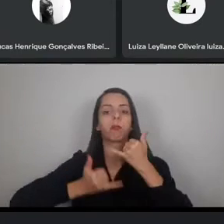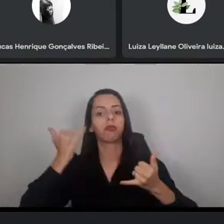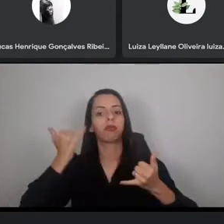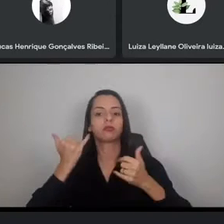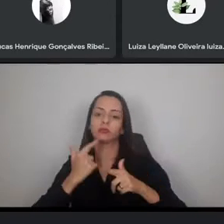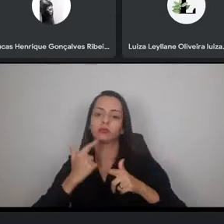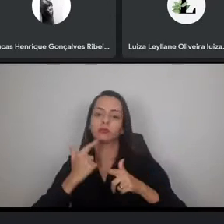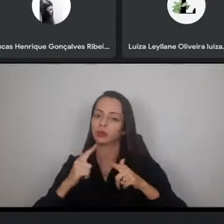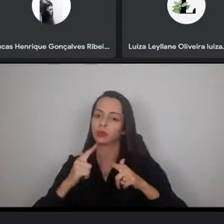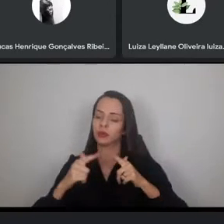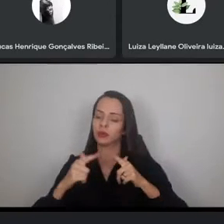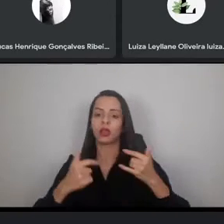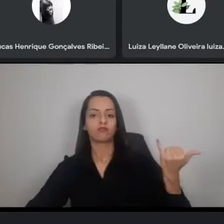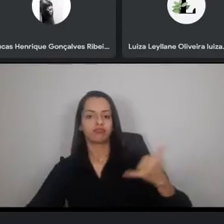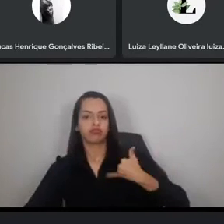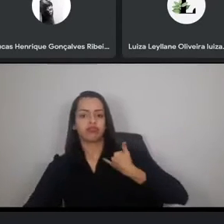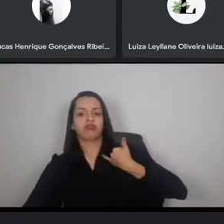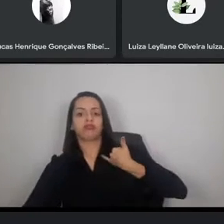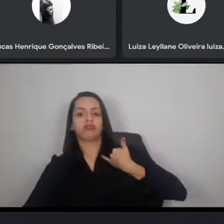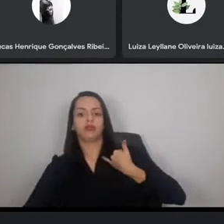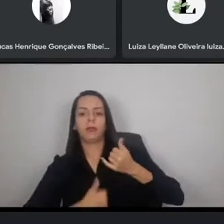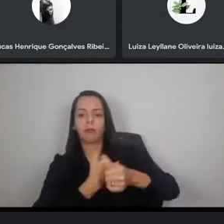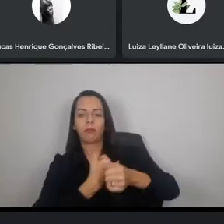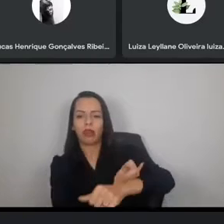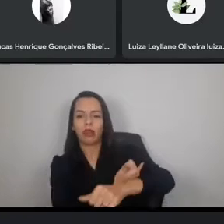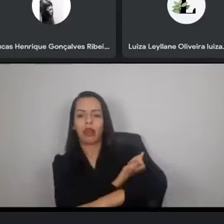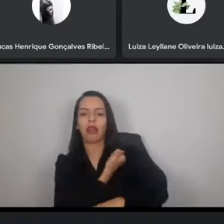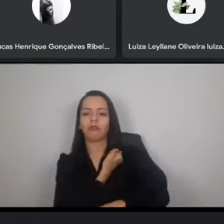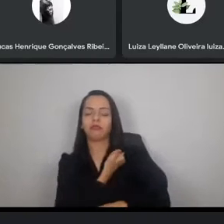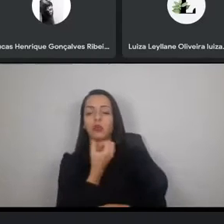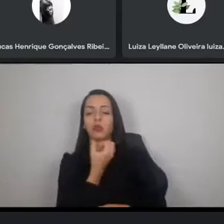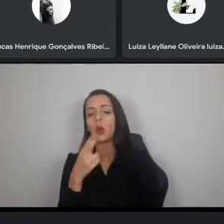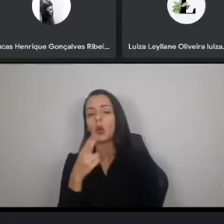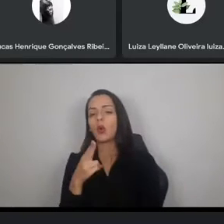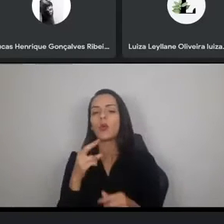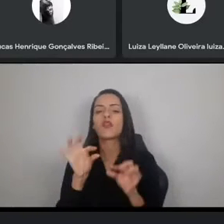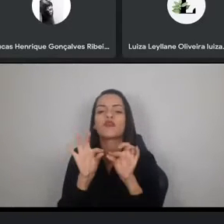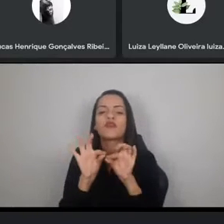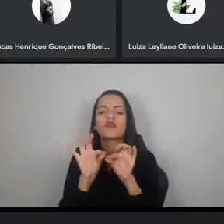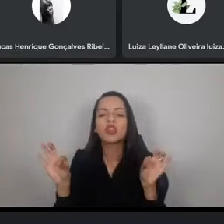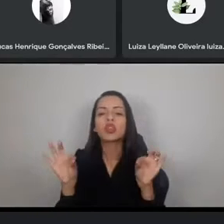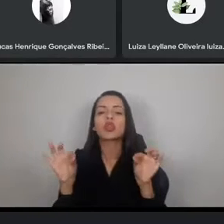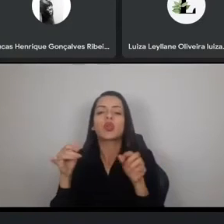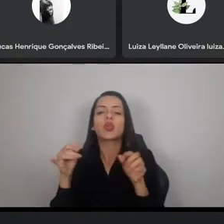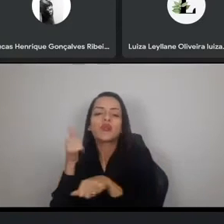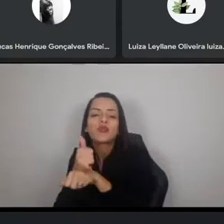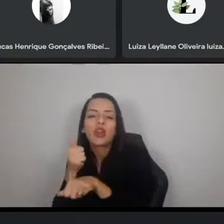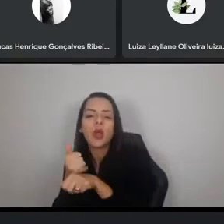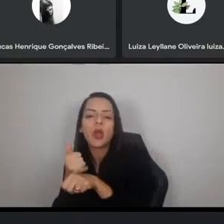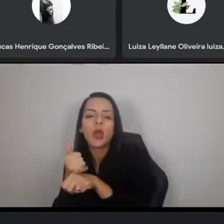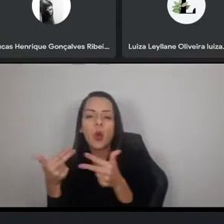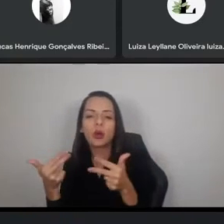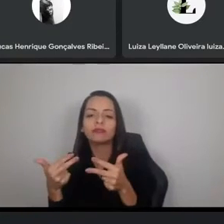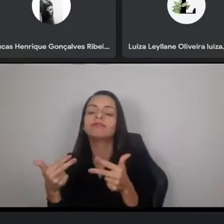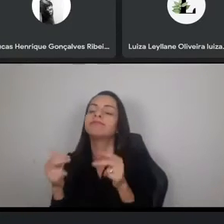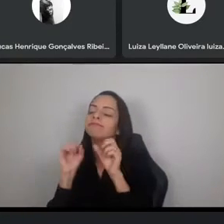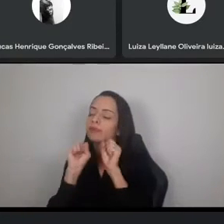choque elétrico, ou com um pedaço de um metal, um fio qualquer, dentro do orifício dessa, pode